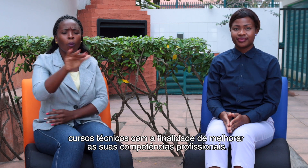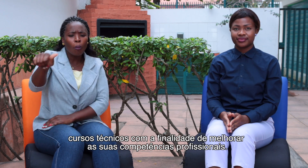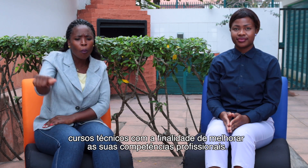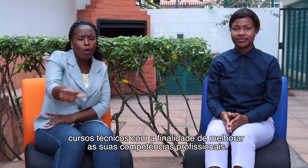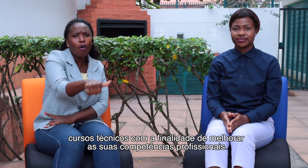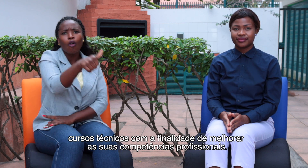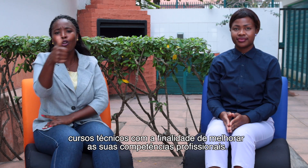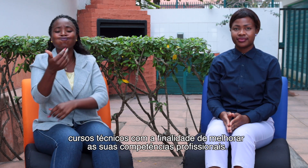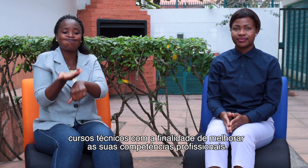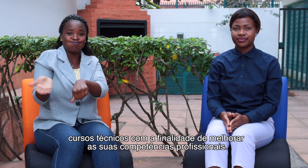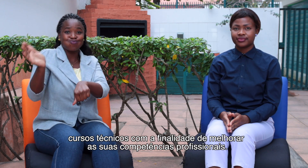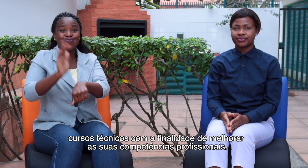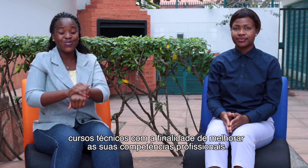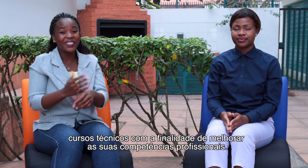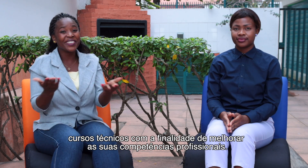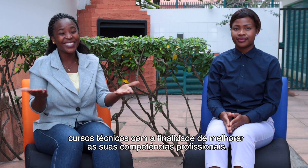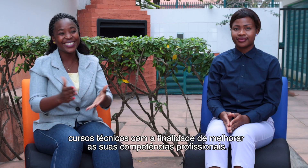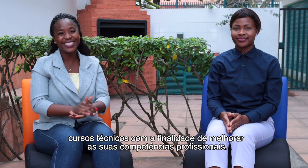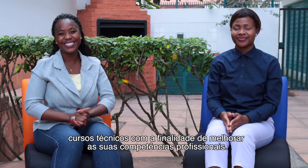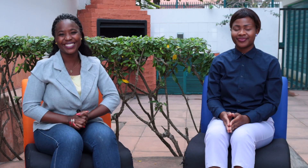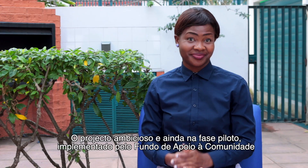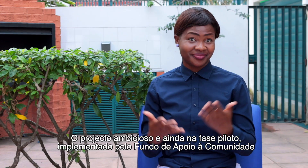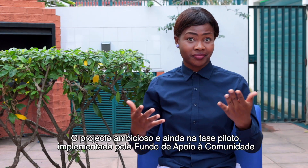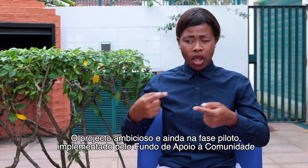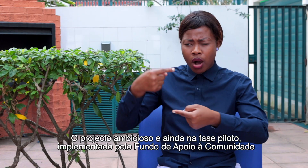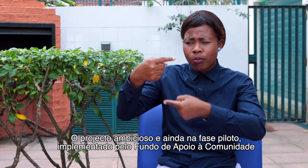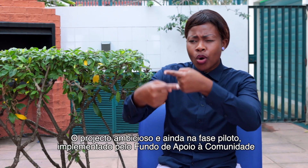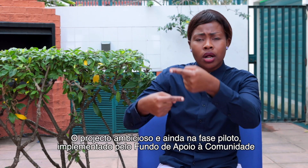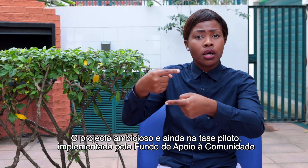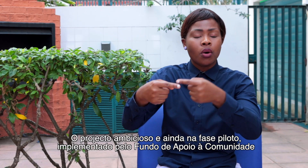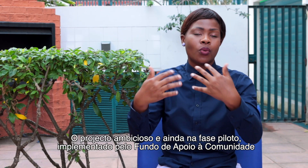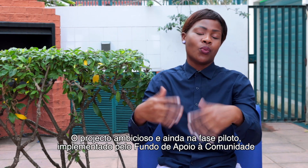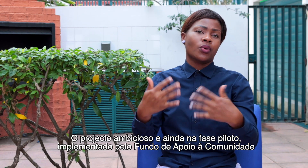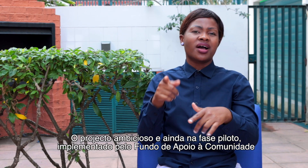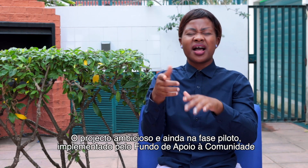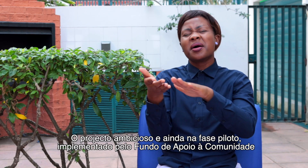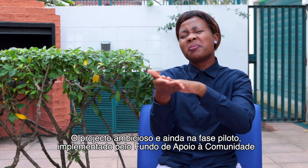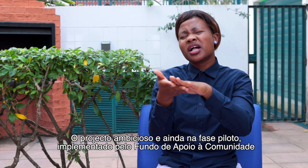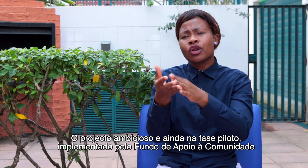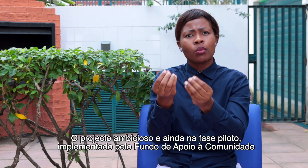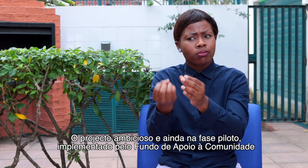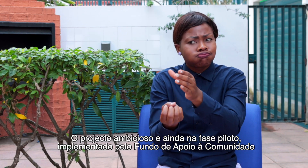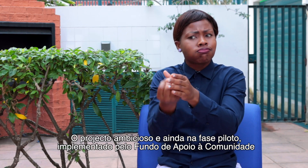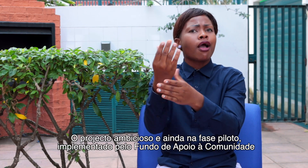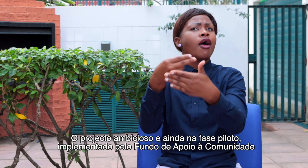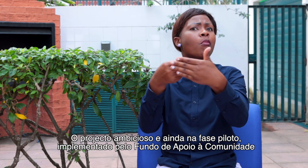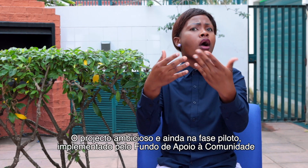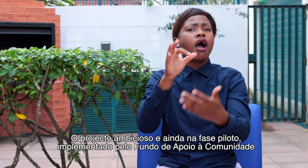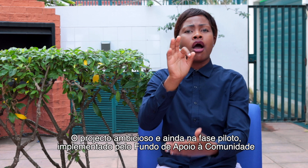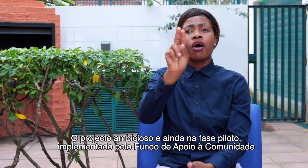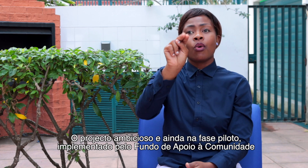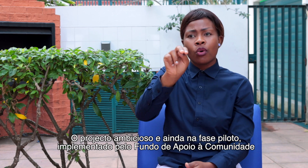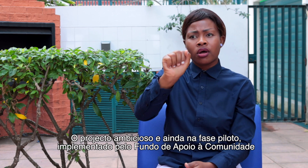de melhorar as suas competências profissionais. O projeto ambicioso e ainda na fase